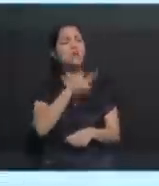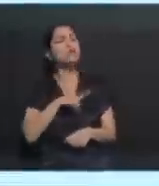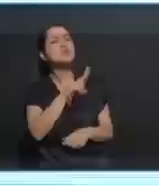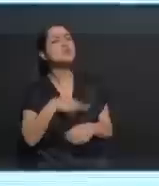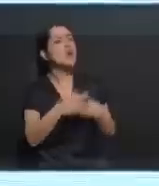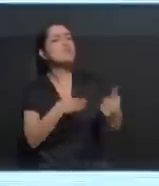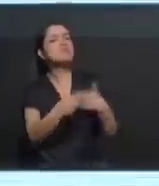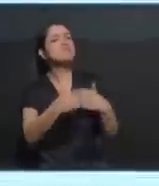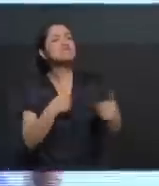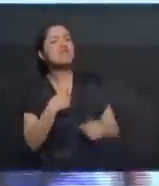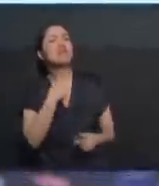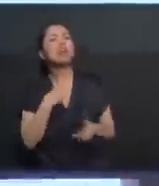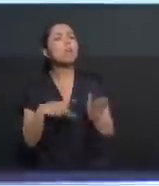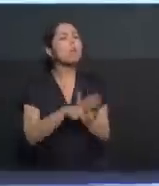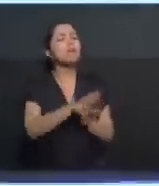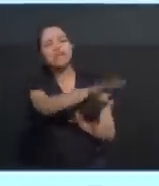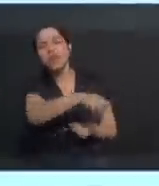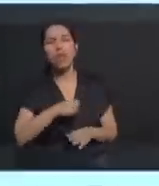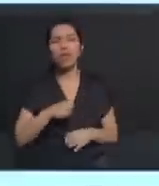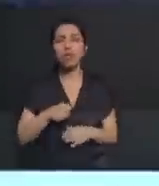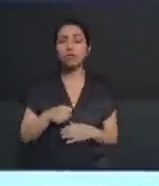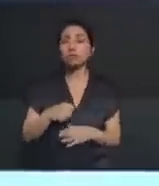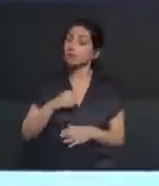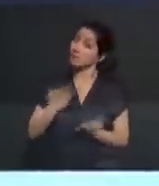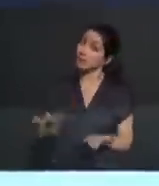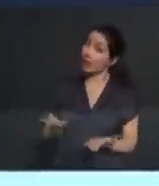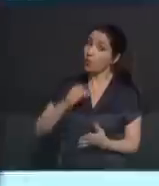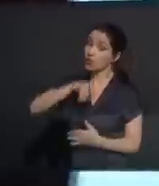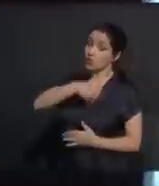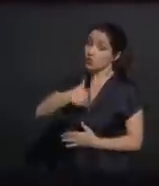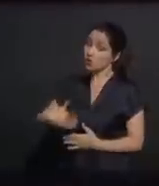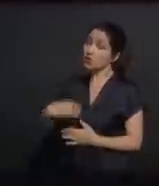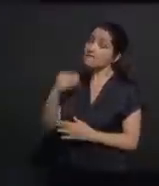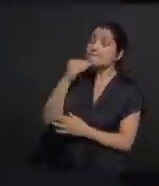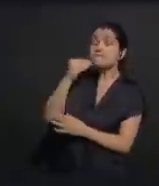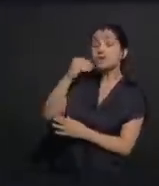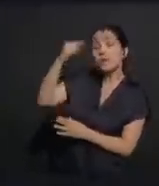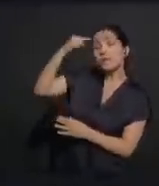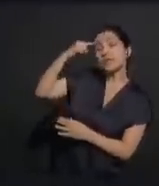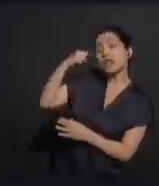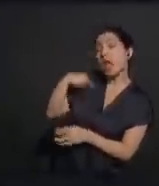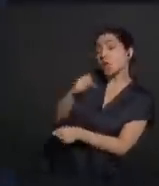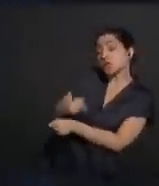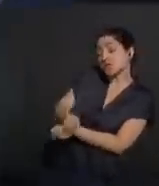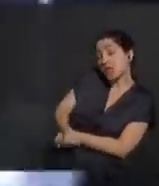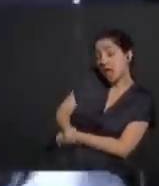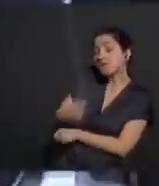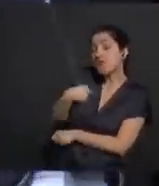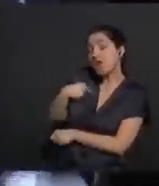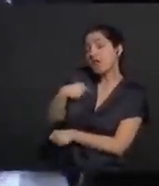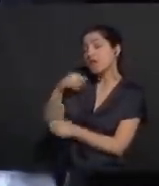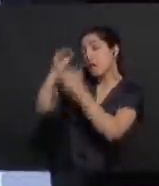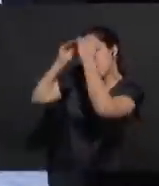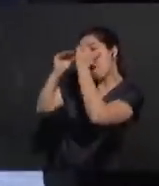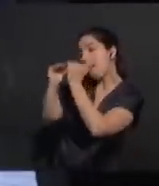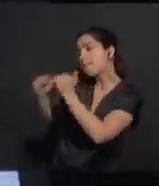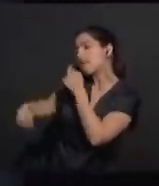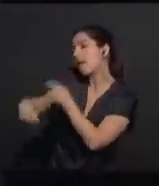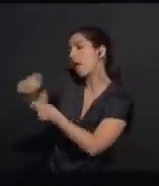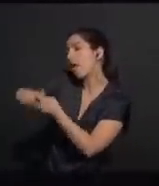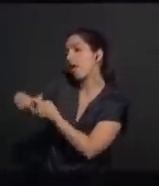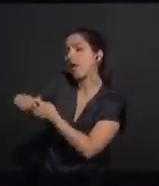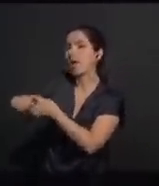quiser. José poderia ter dito assim: o senhor deixou eu ser escravo, eu vou cumprir as tarefas de um escravo completamente